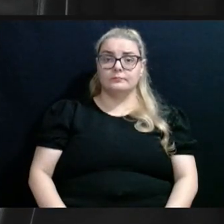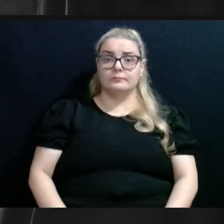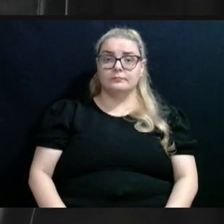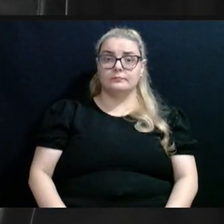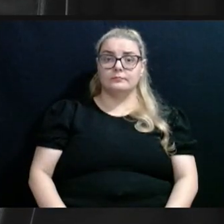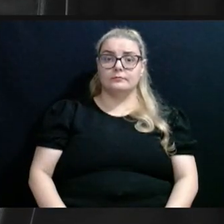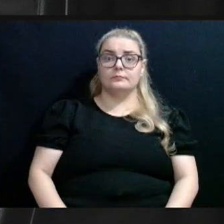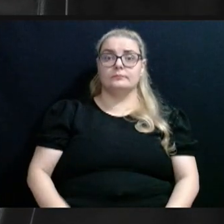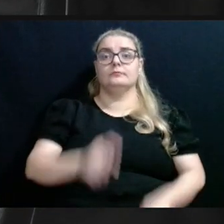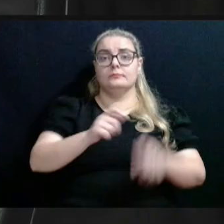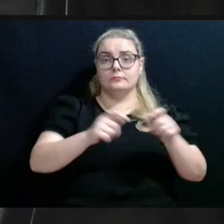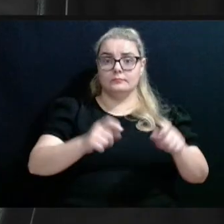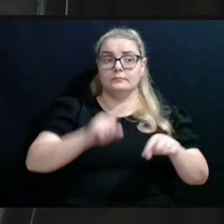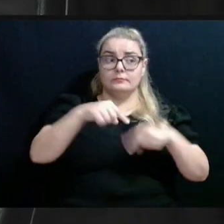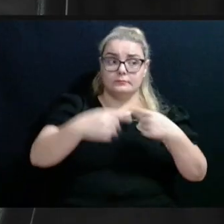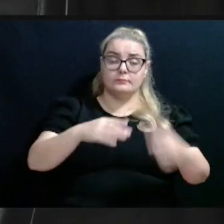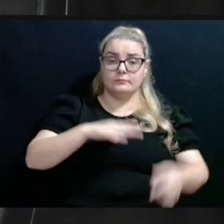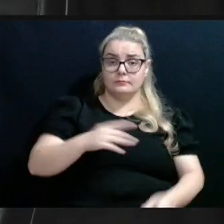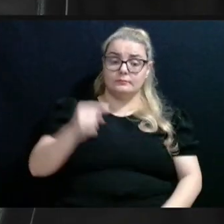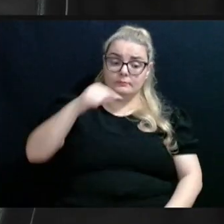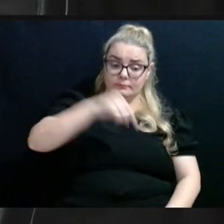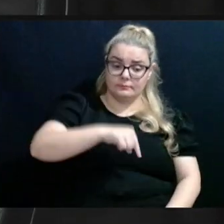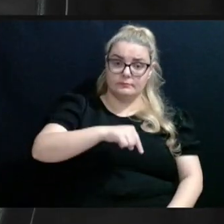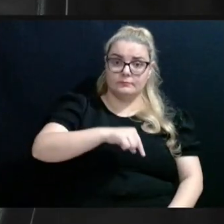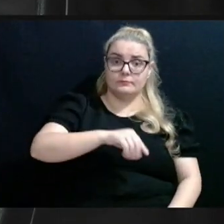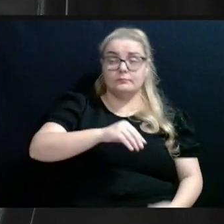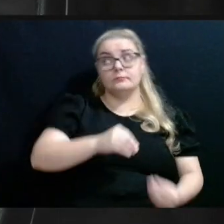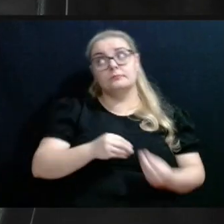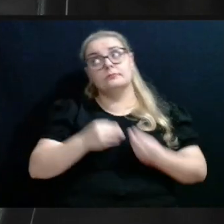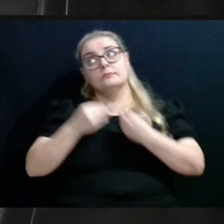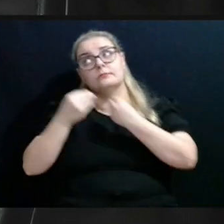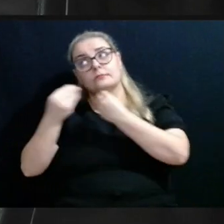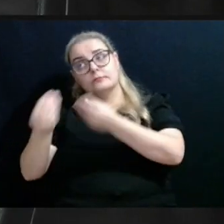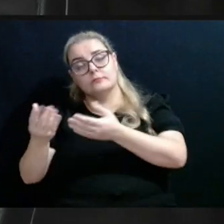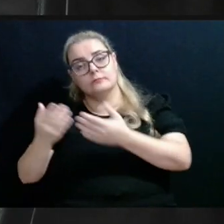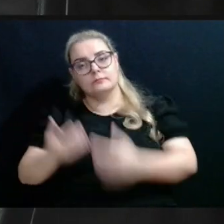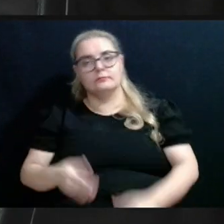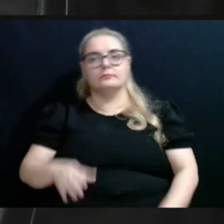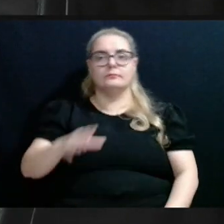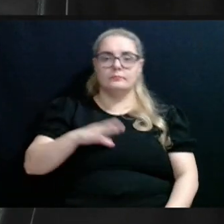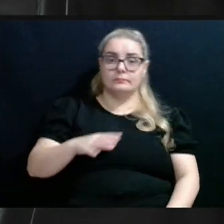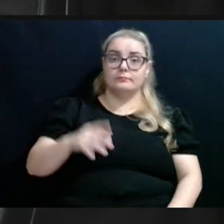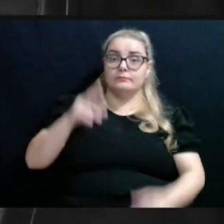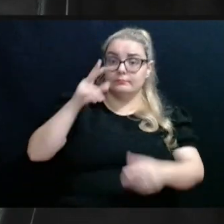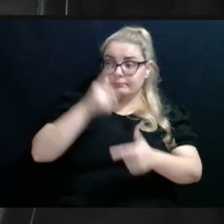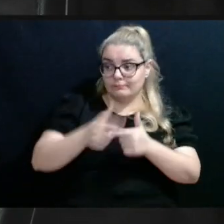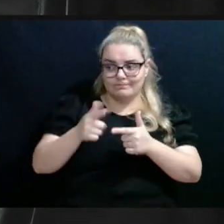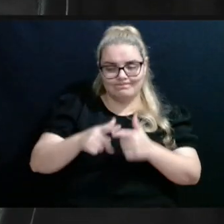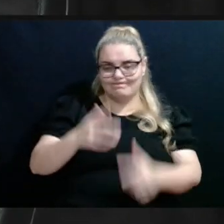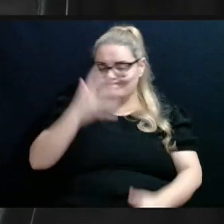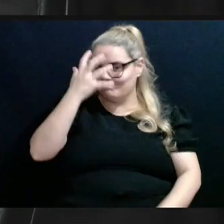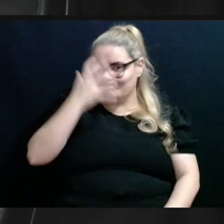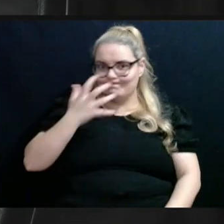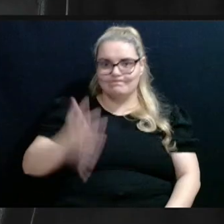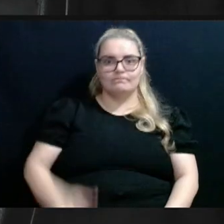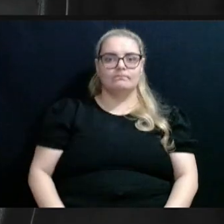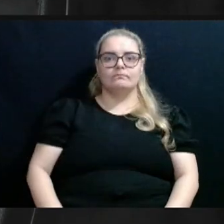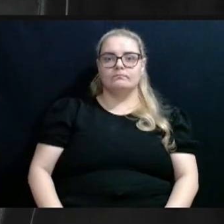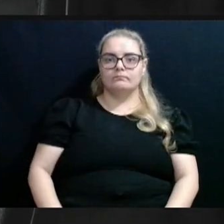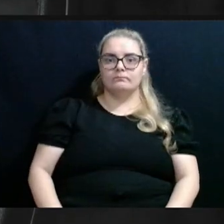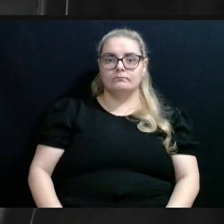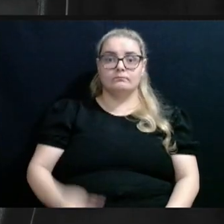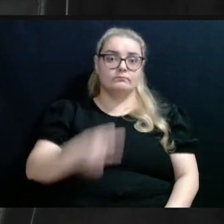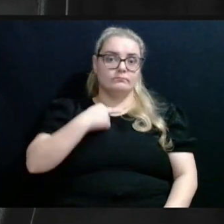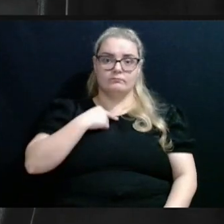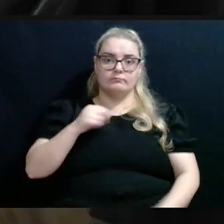para cá, né? Isso aí é um problema grave que o prefeito está enfrentando. Ele não pode fazer ao sua vontade, sim,